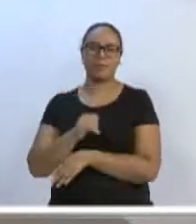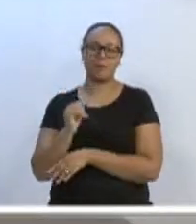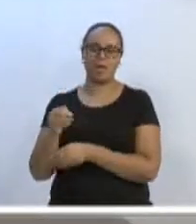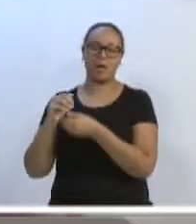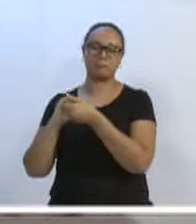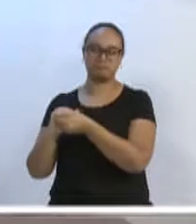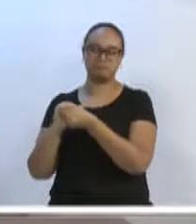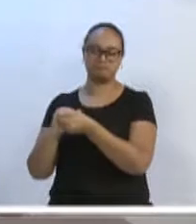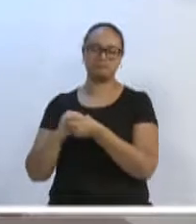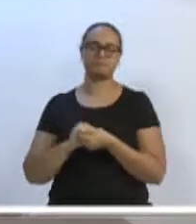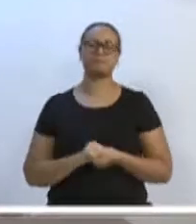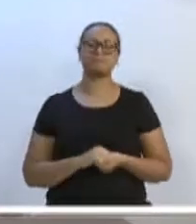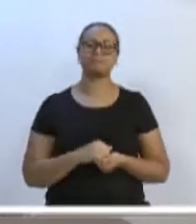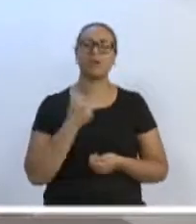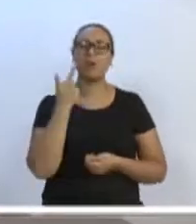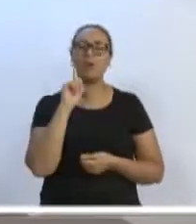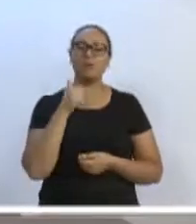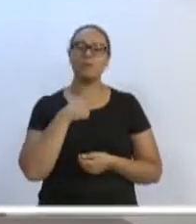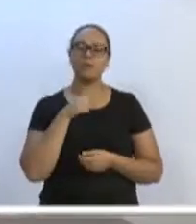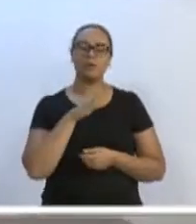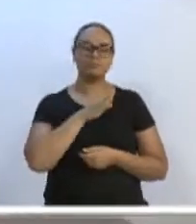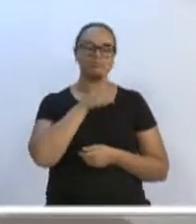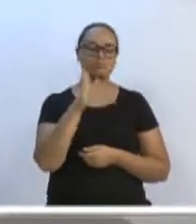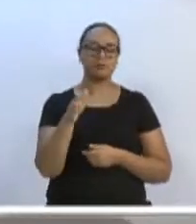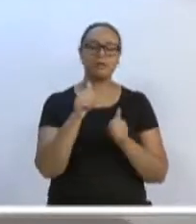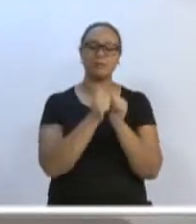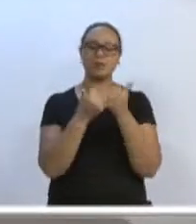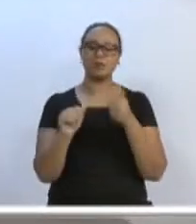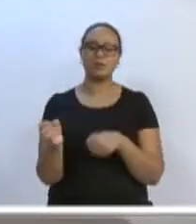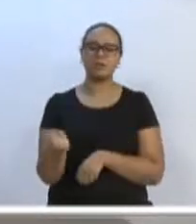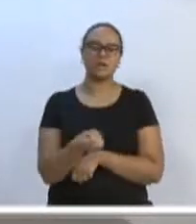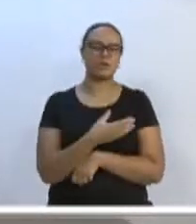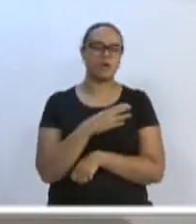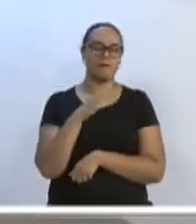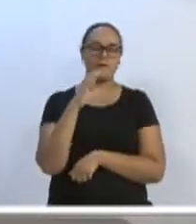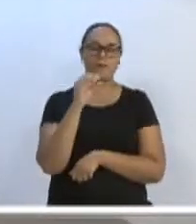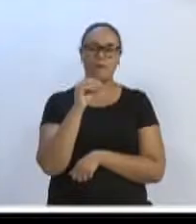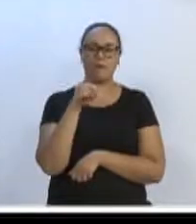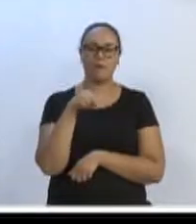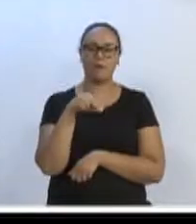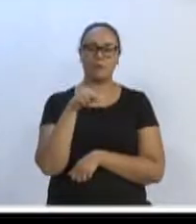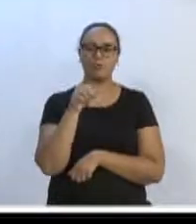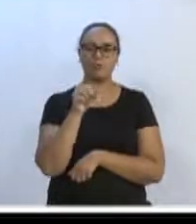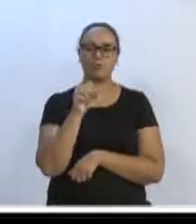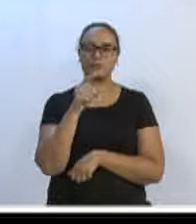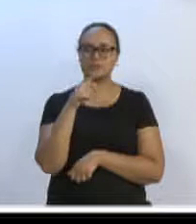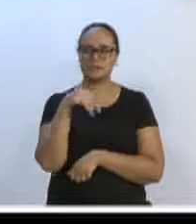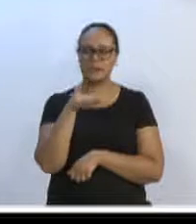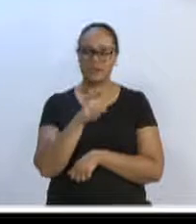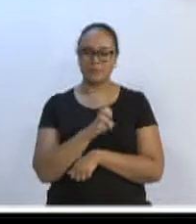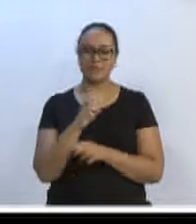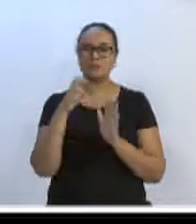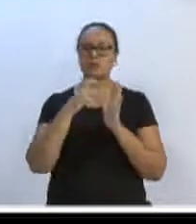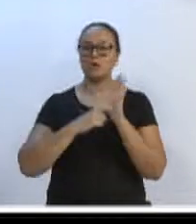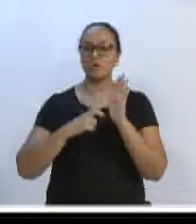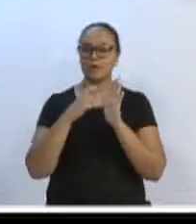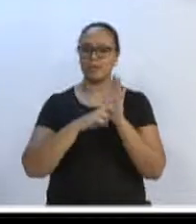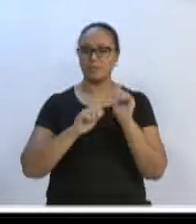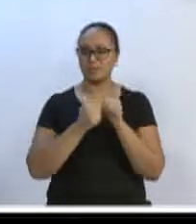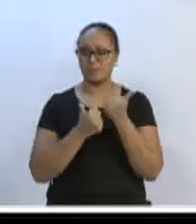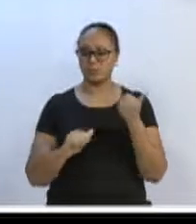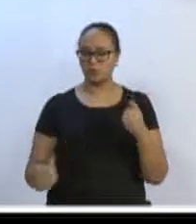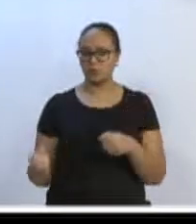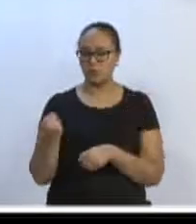nova diretoria do conseg escola agrícola tendo como eleito ou coronel rock art